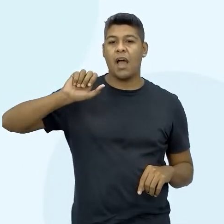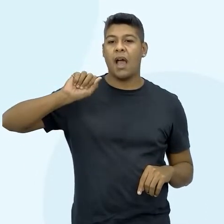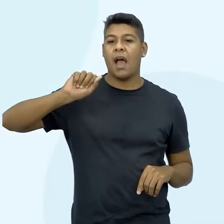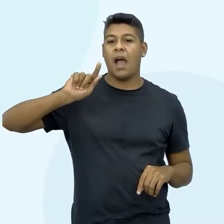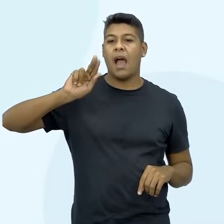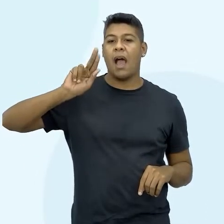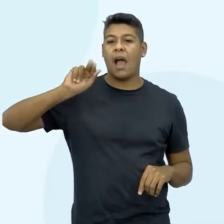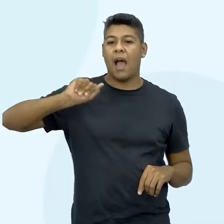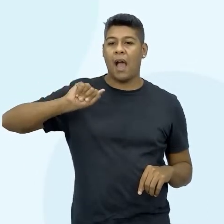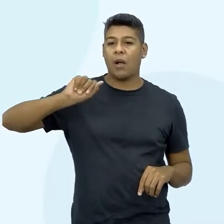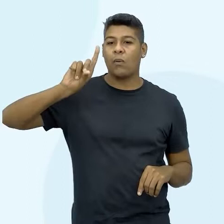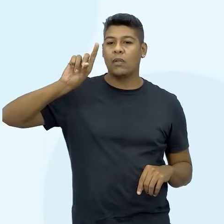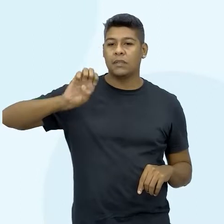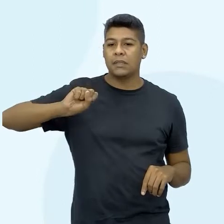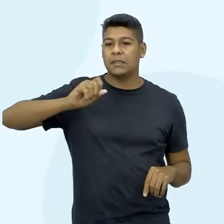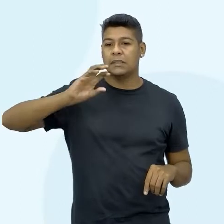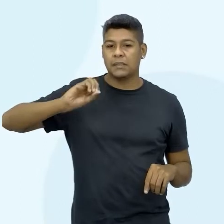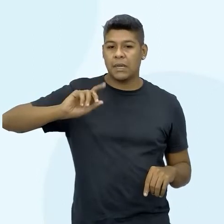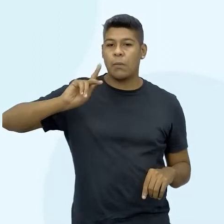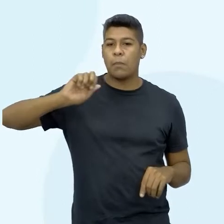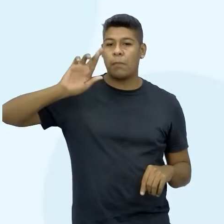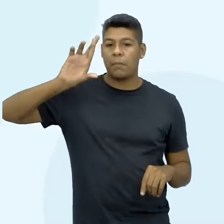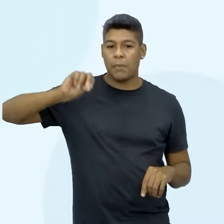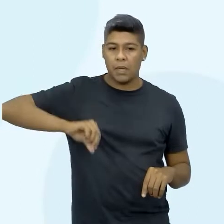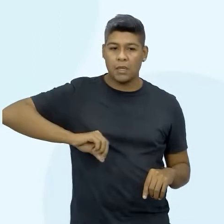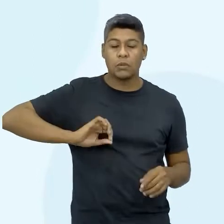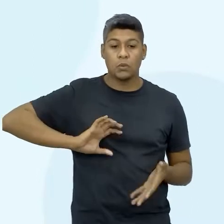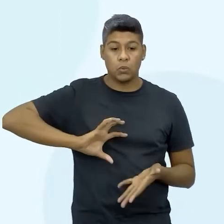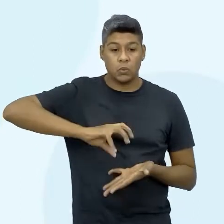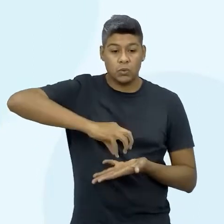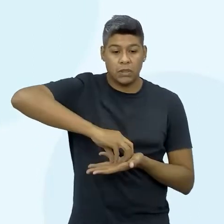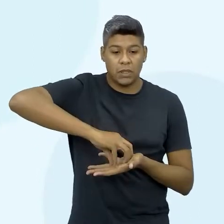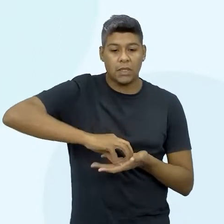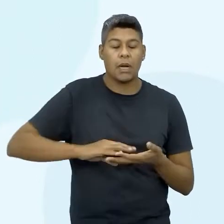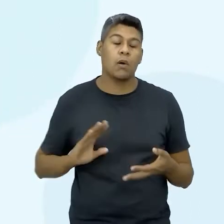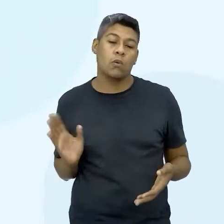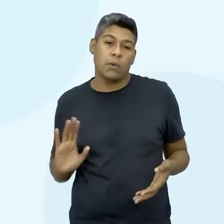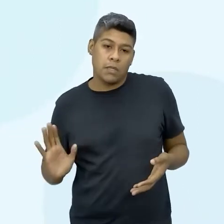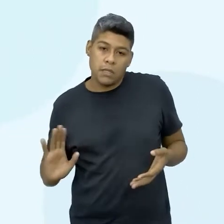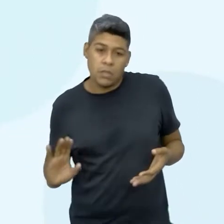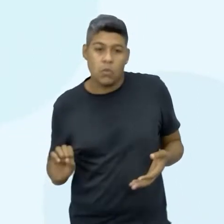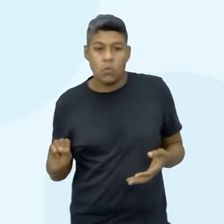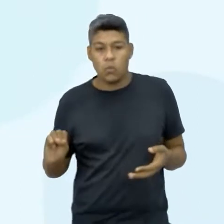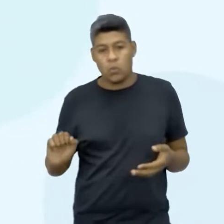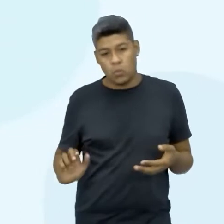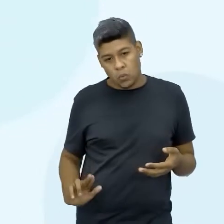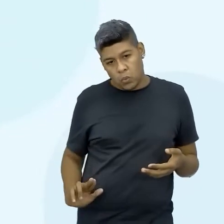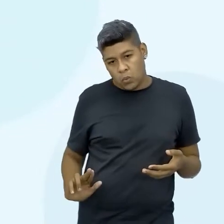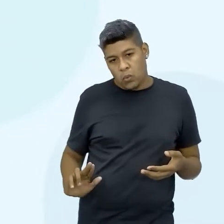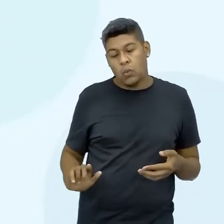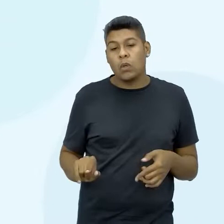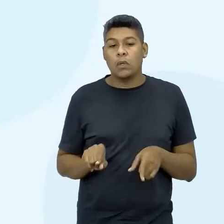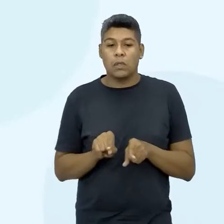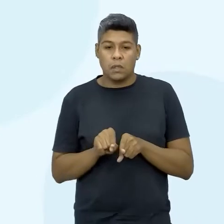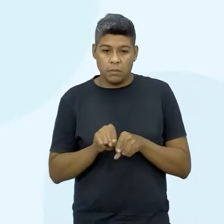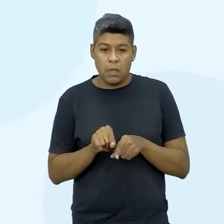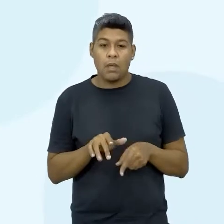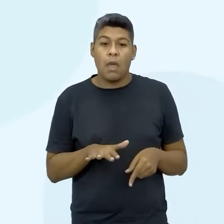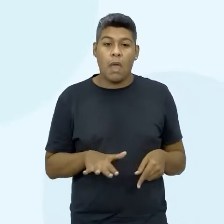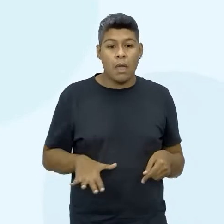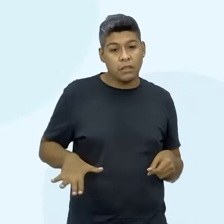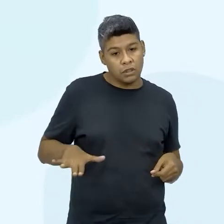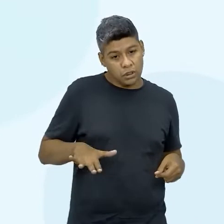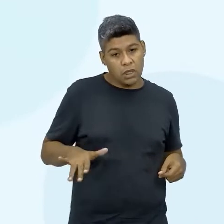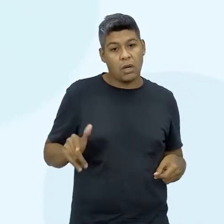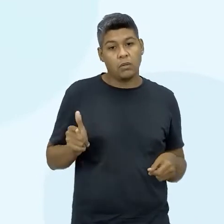Pedro, especialmente na parte central do Brasil, indo mais para o lado sul, sudeste, tá certo? Essas regiões aí a